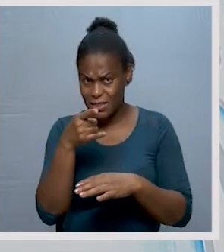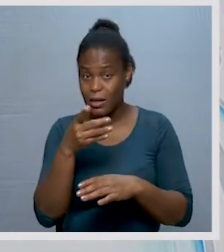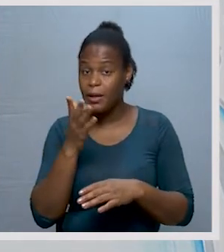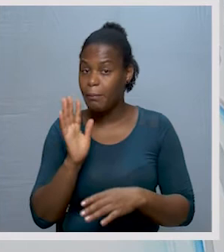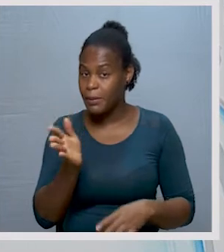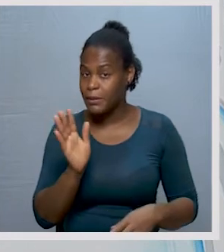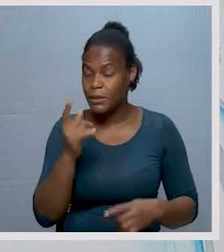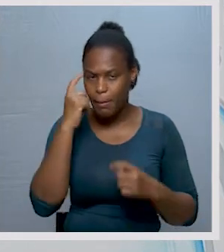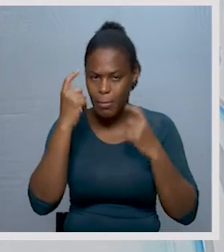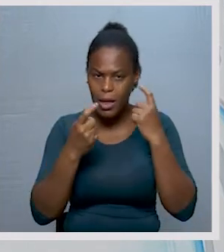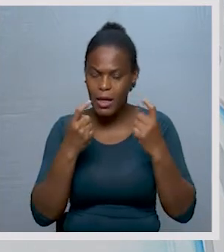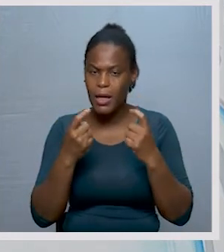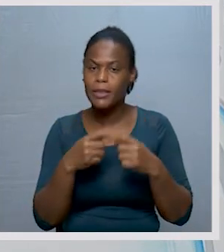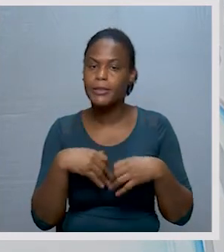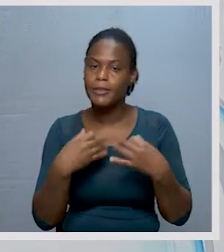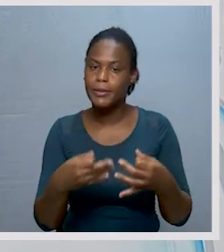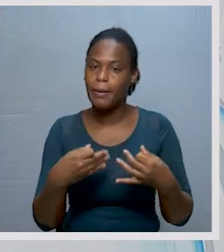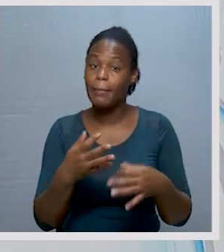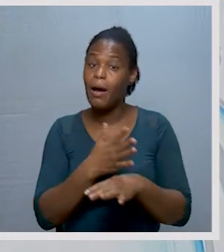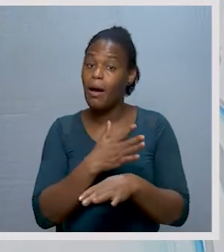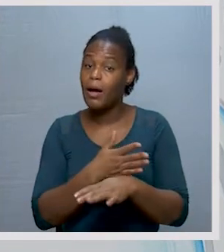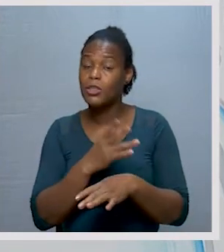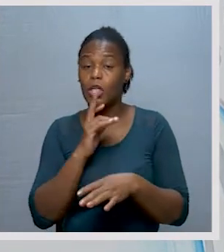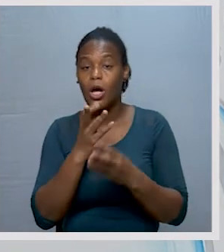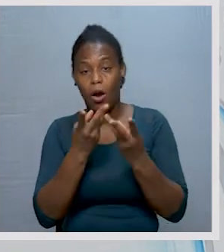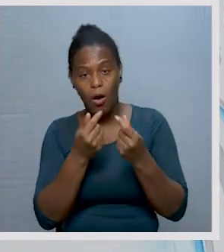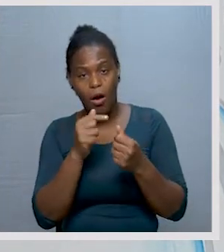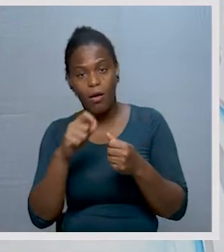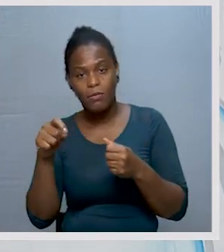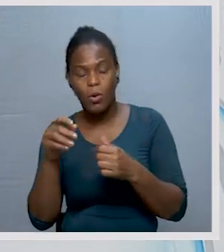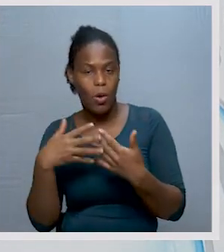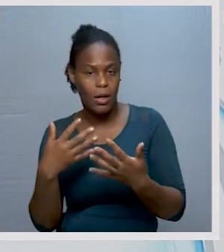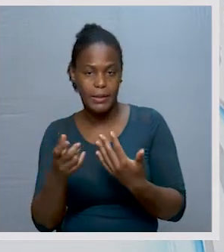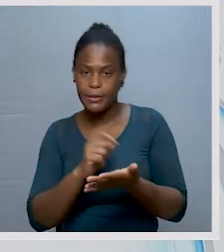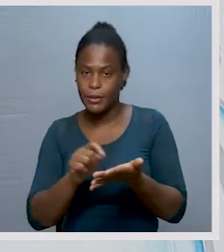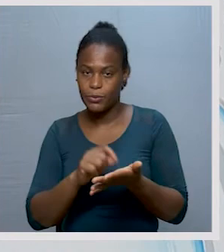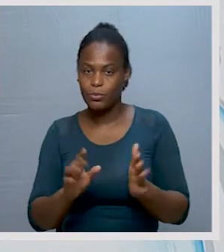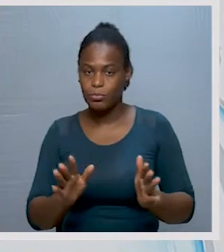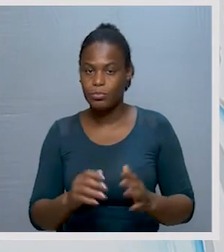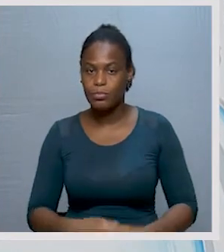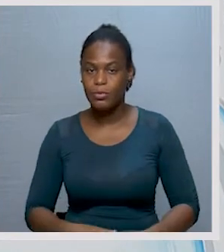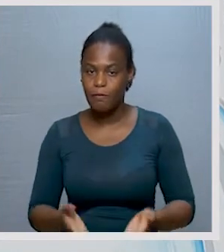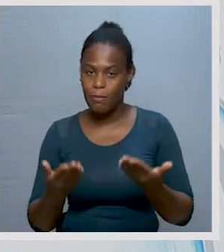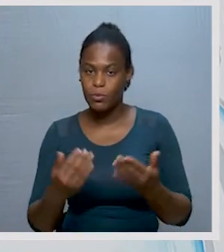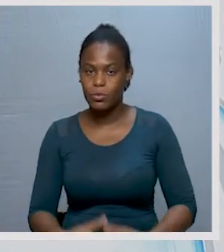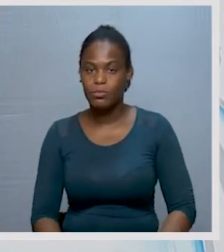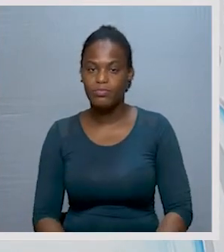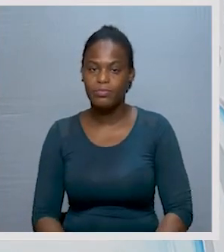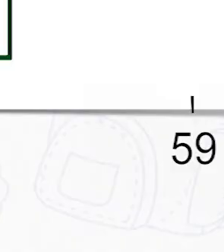temos que pensar sempre antes de resolvermos qualquer exercício. Então, vamos a